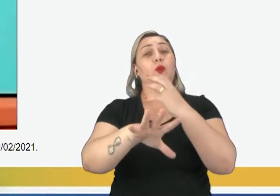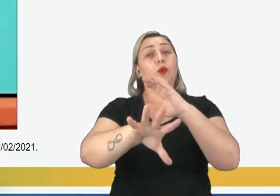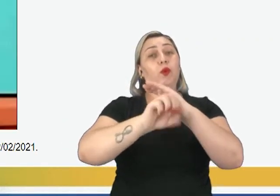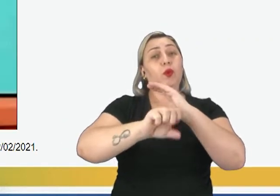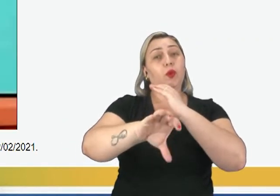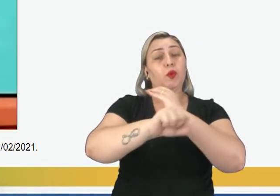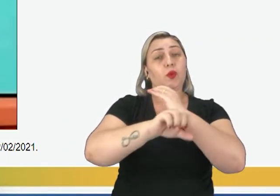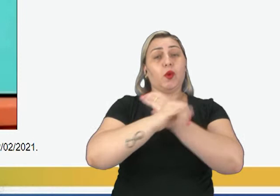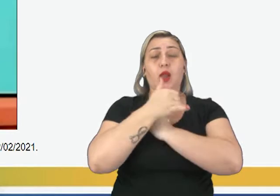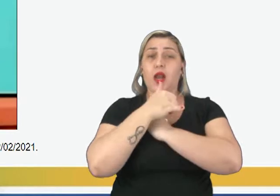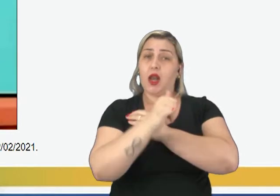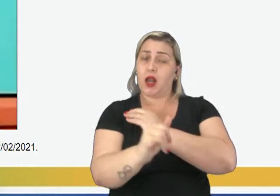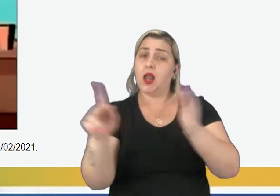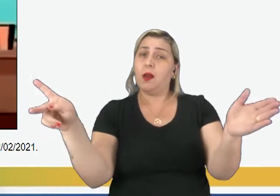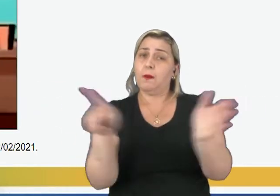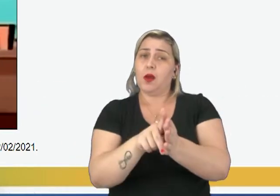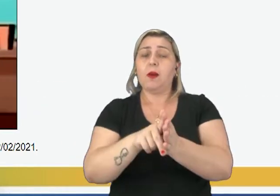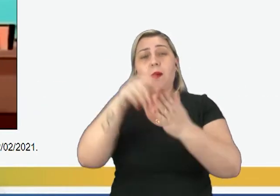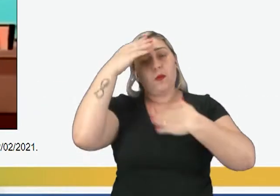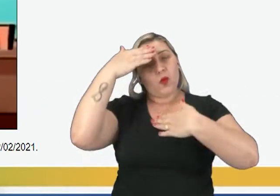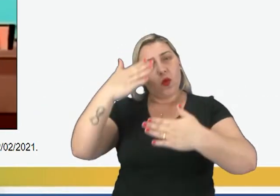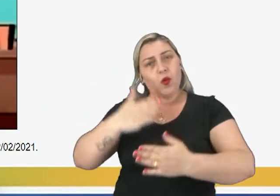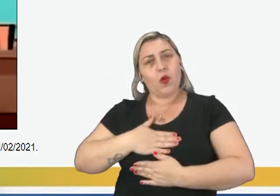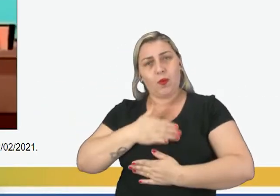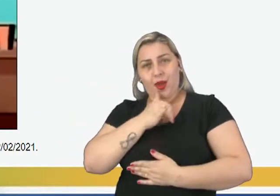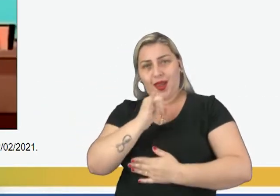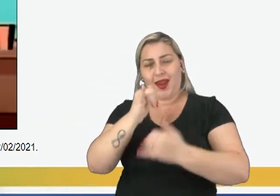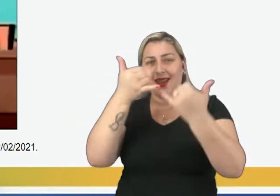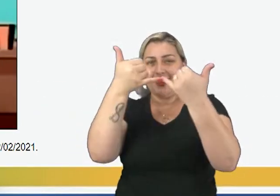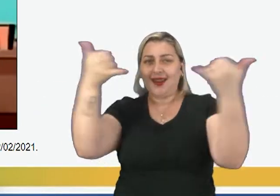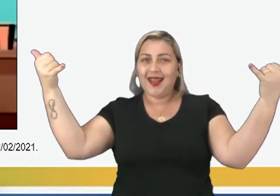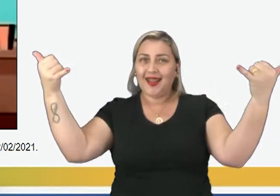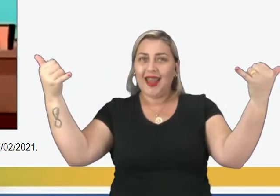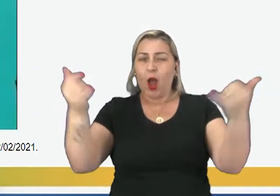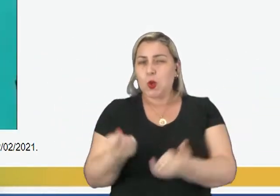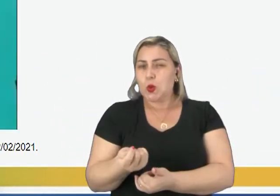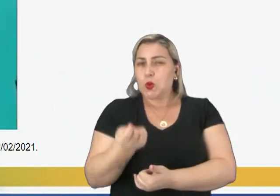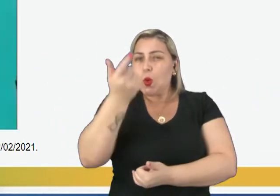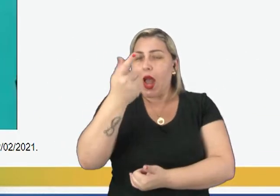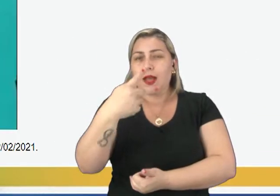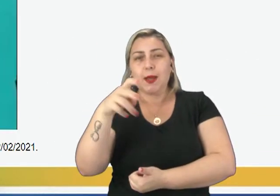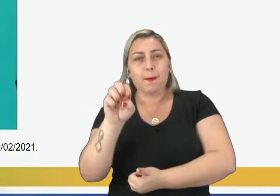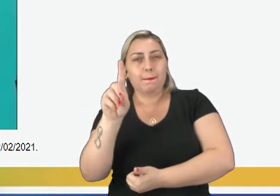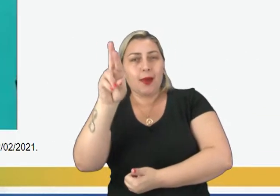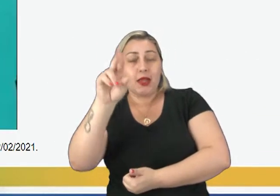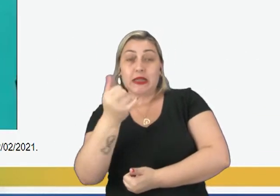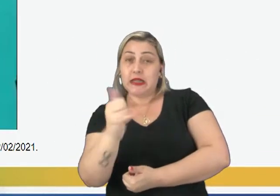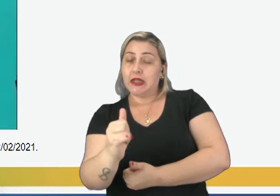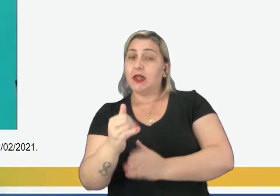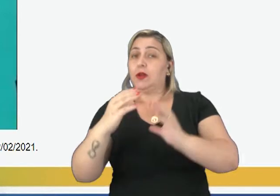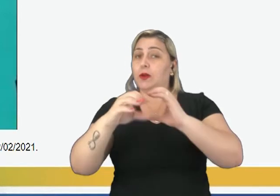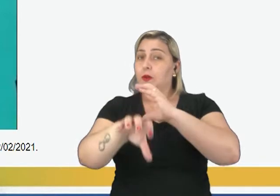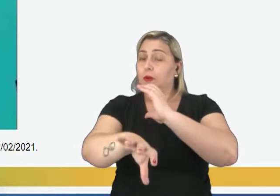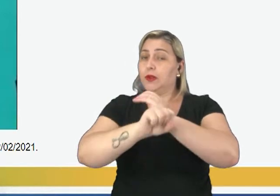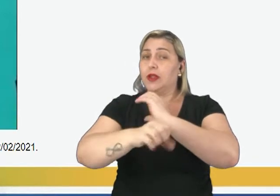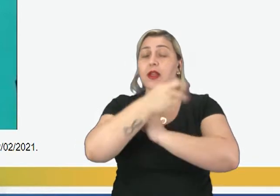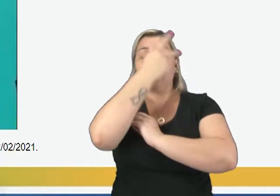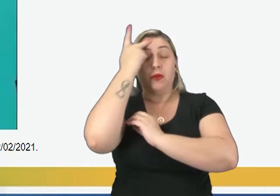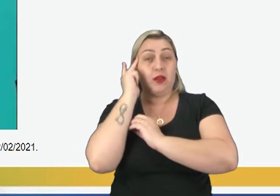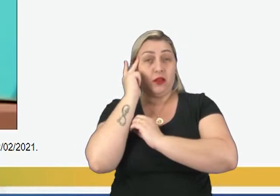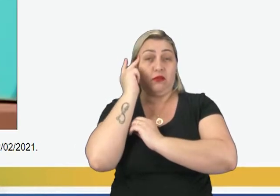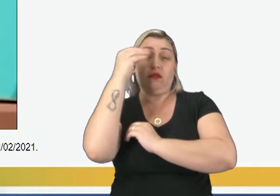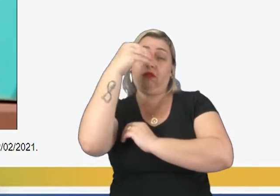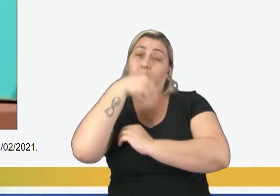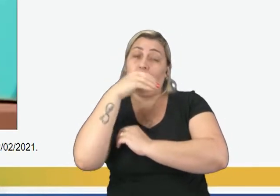para o corpo. Tipo energia elétrica, tia. Que tonto. Quase isso, Pedro. Sem os carboidratos, as pessoas seriam fracas